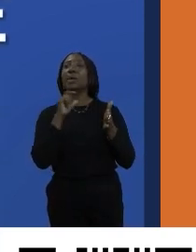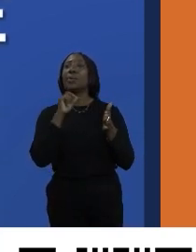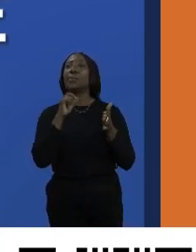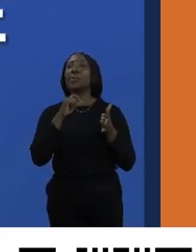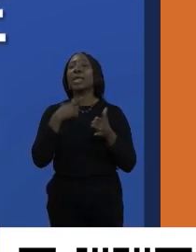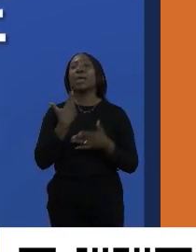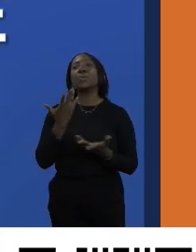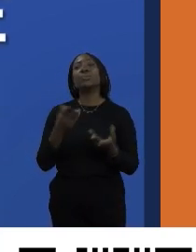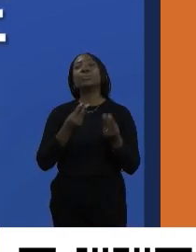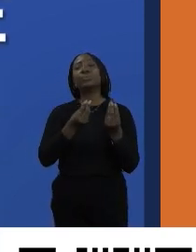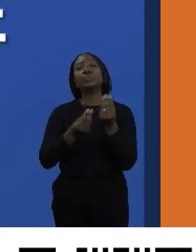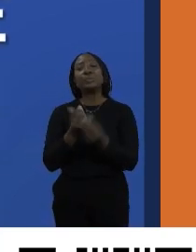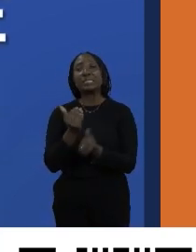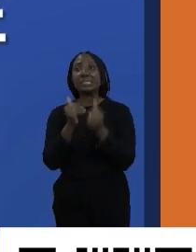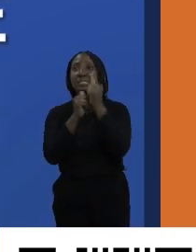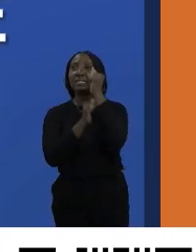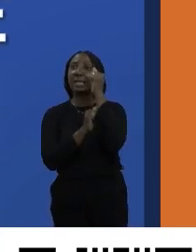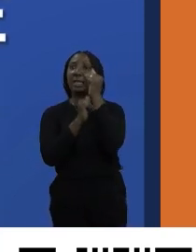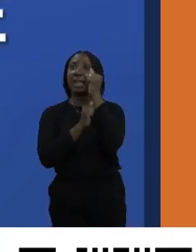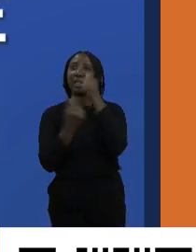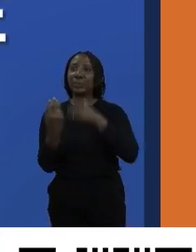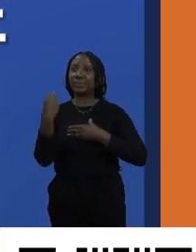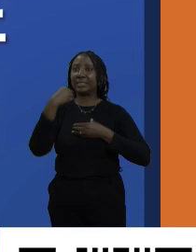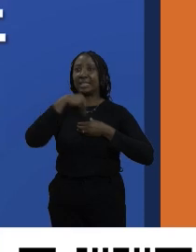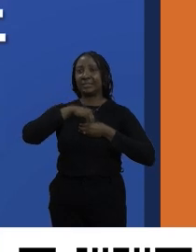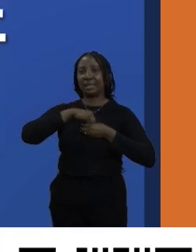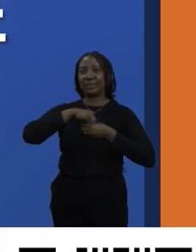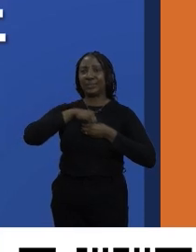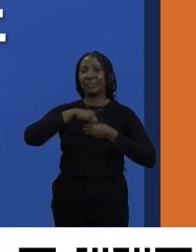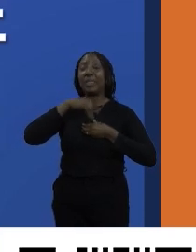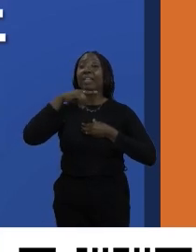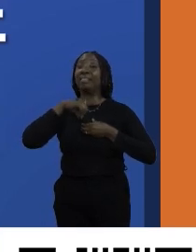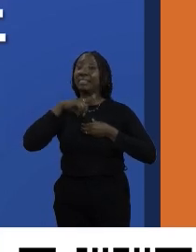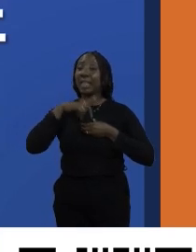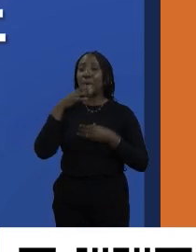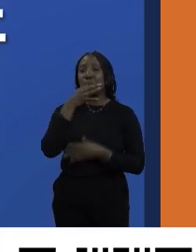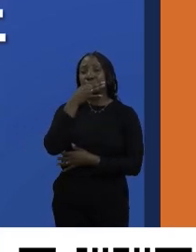dentro da gente. Botei até o barulho do coração.